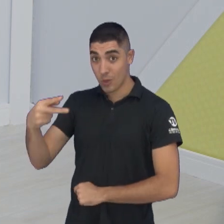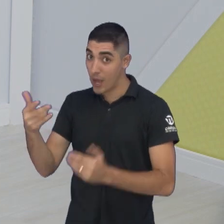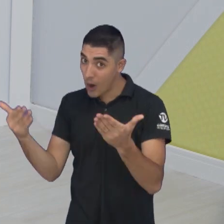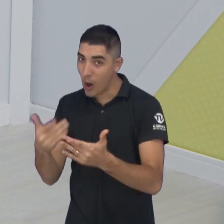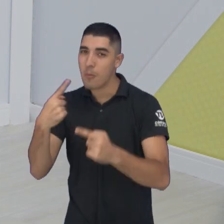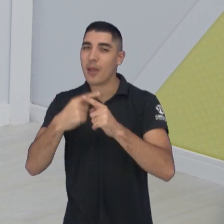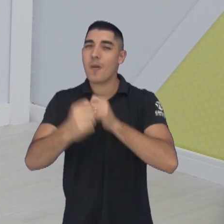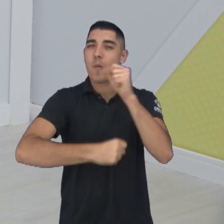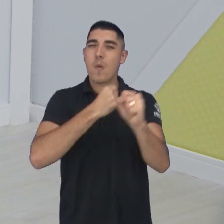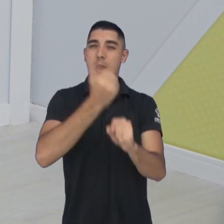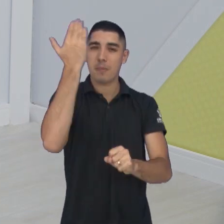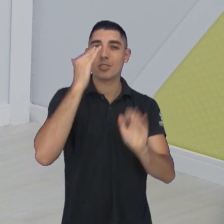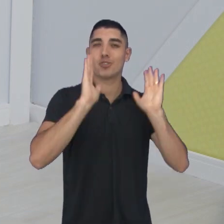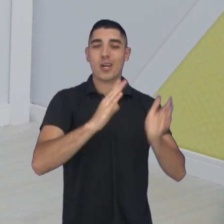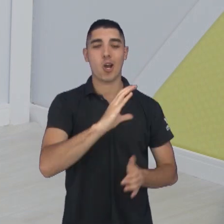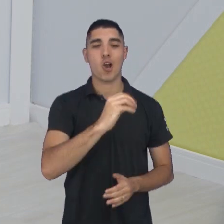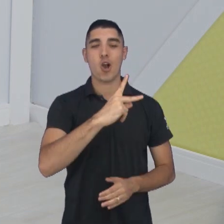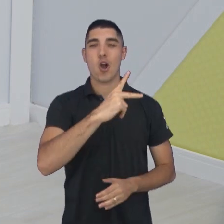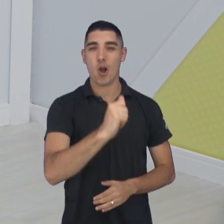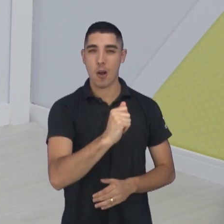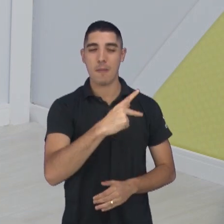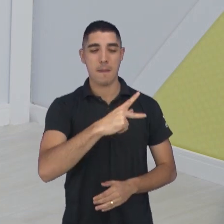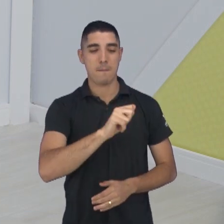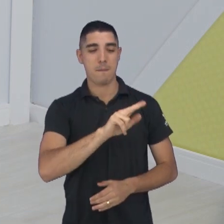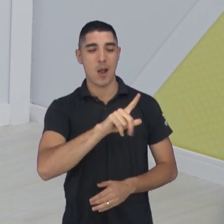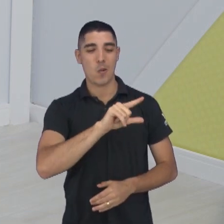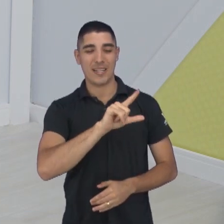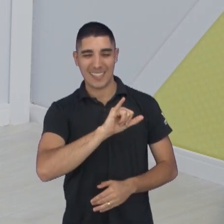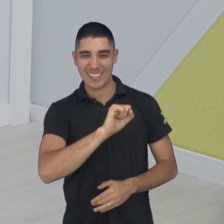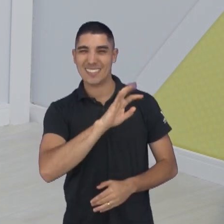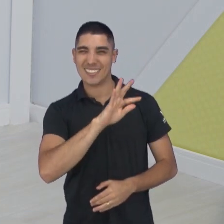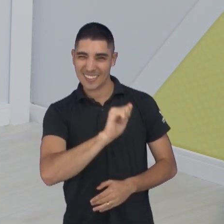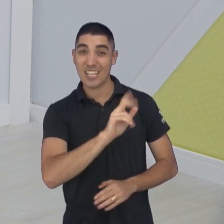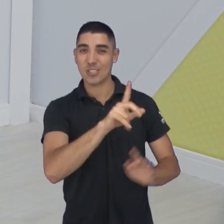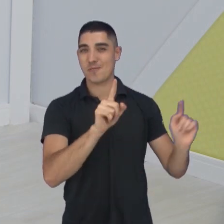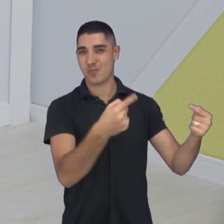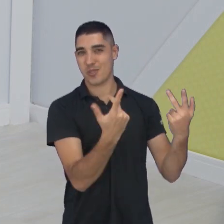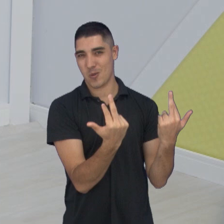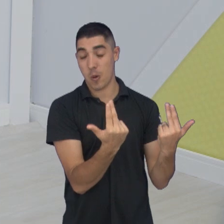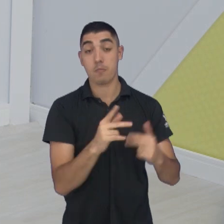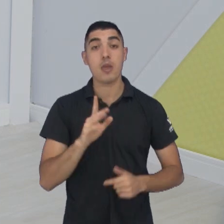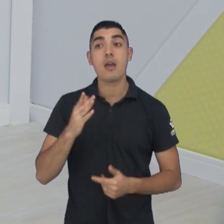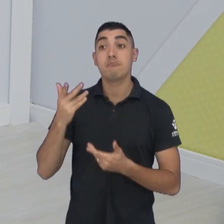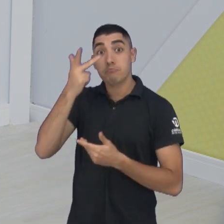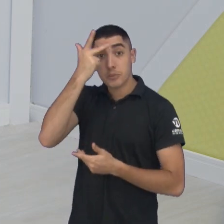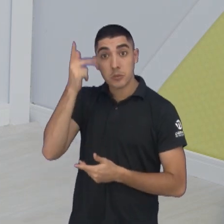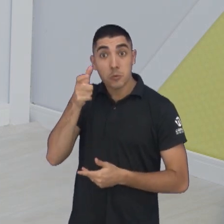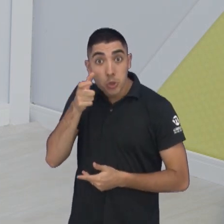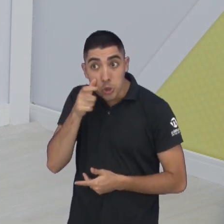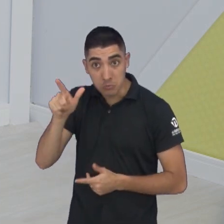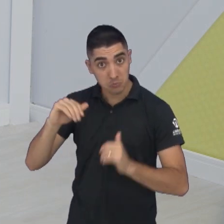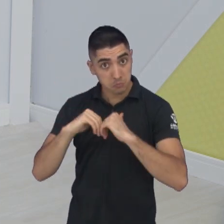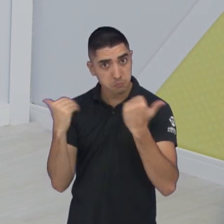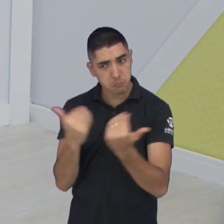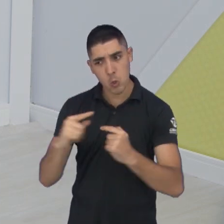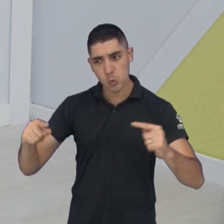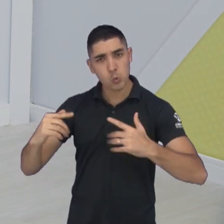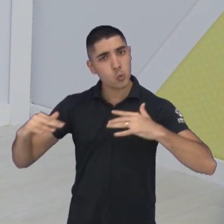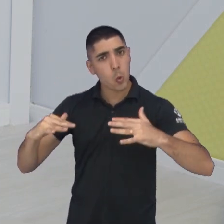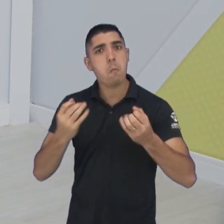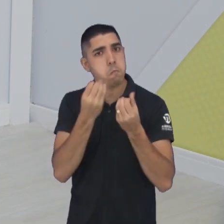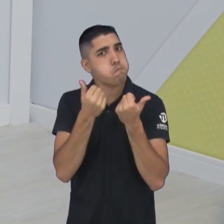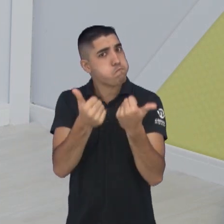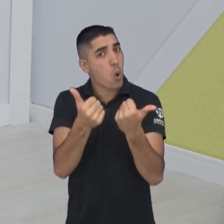e a Santista lutando para permanecer no G8. Quem foi ao Martins Pereira viu um bom jogo. Quem conta a história